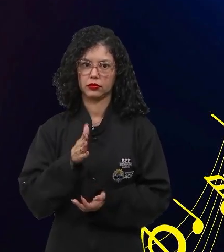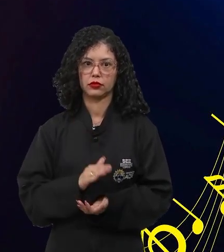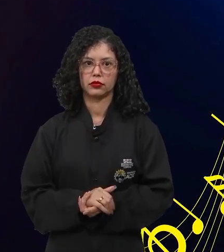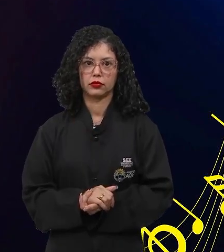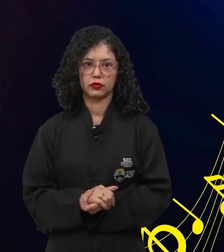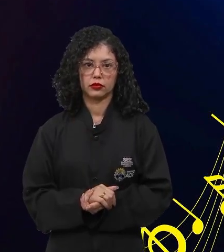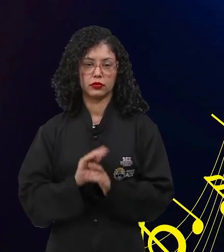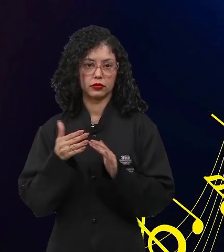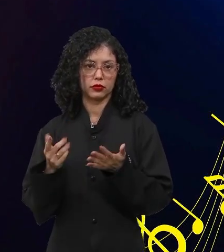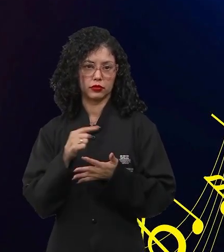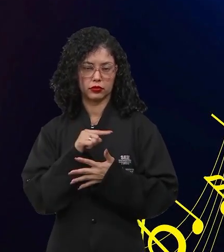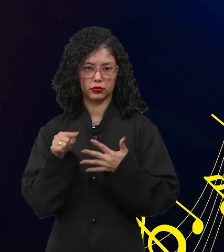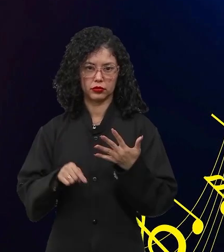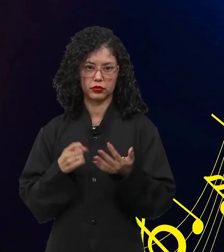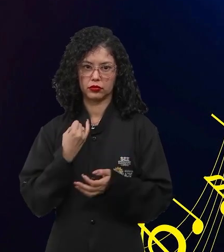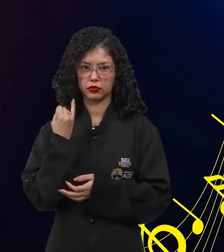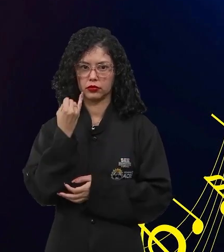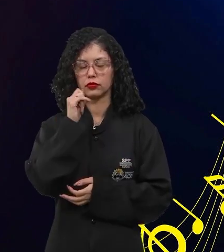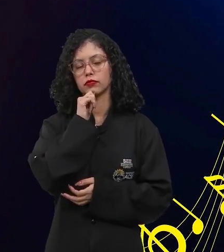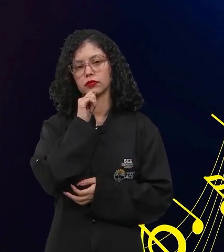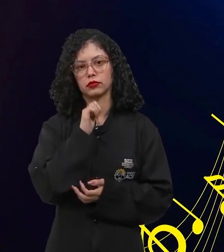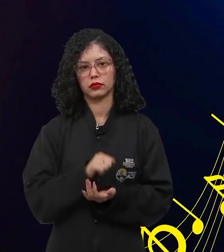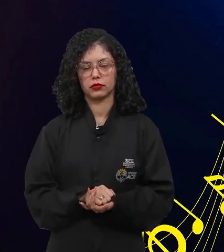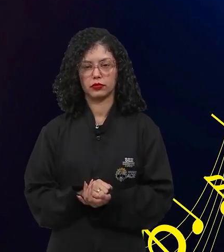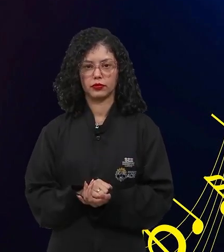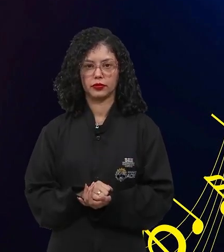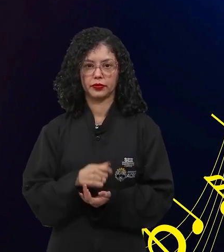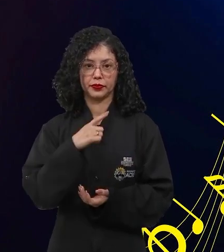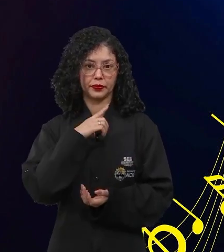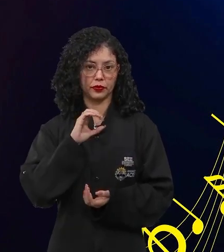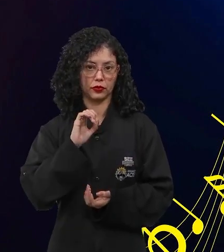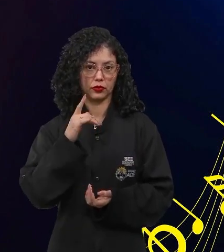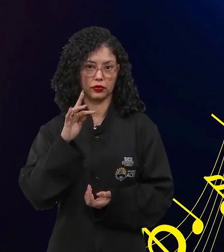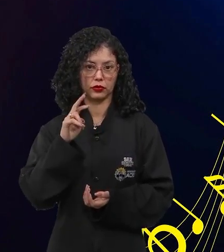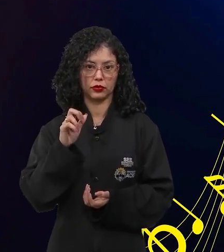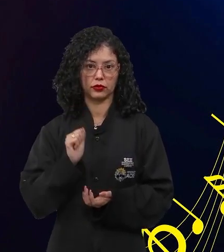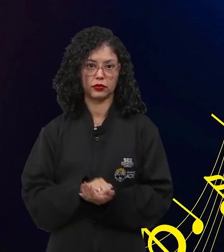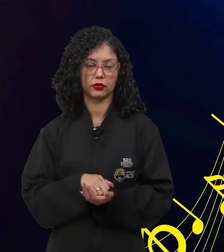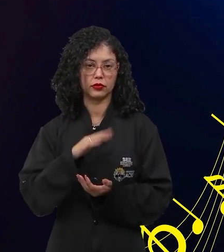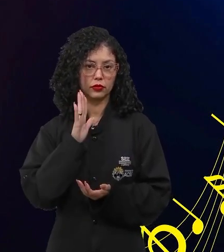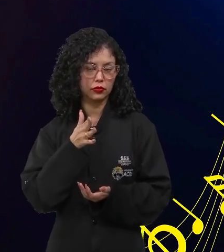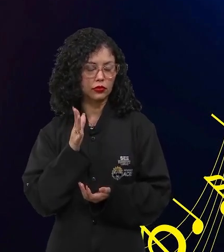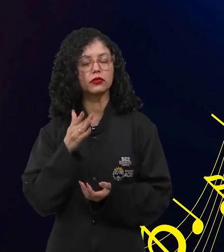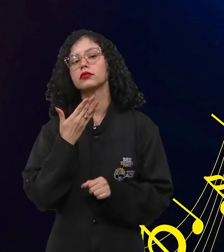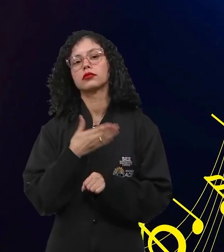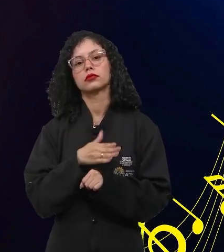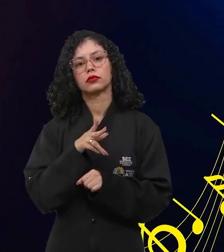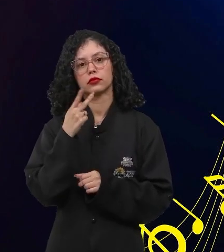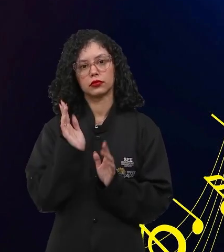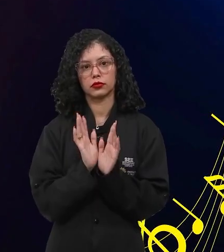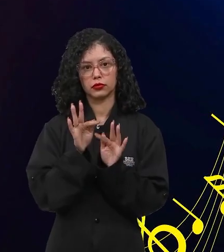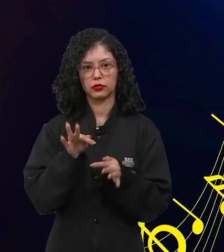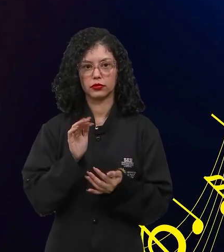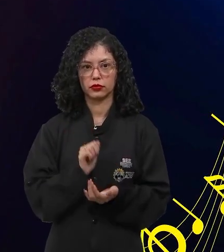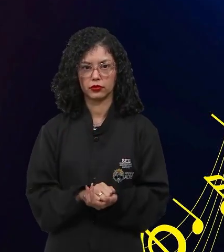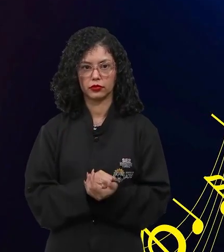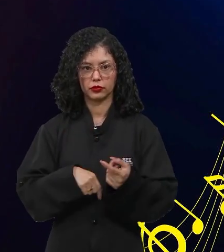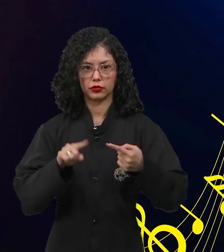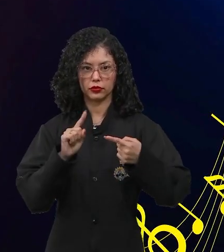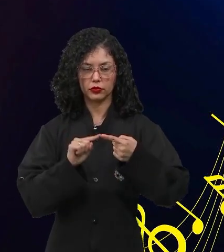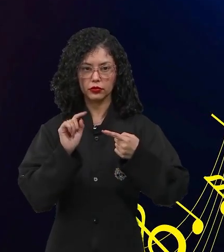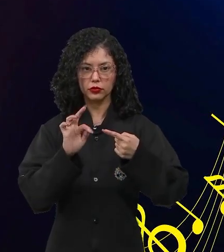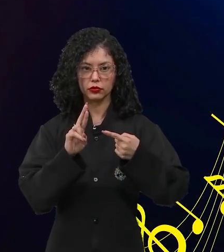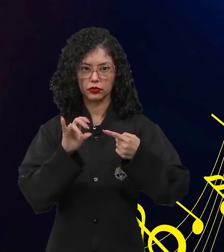vai saber. E quais são os principais elementos que compõem uma ópera? Nós praticamente finalizamos a aula